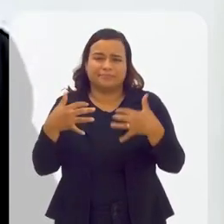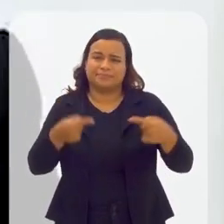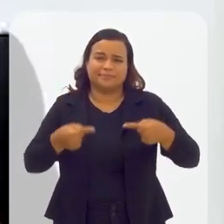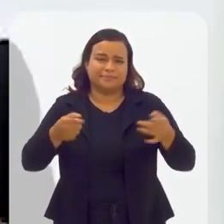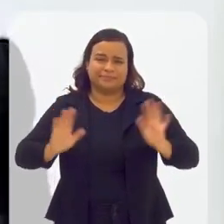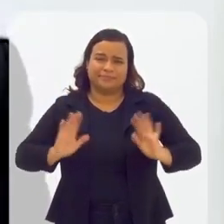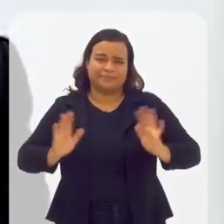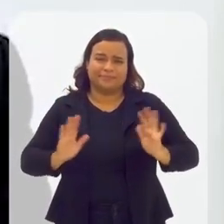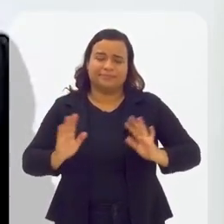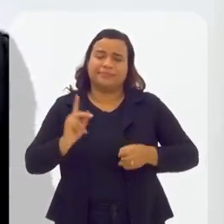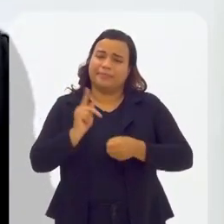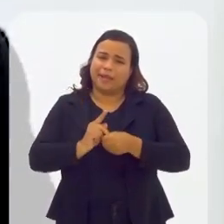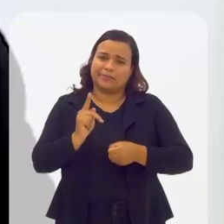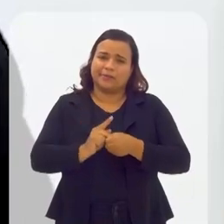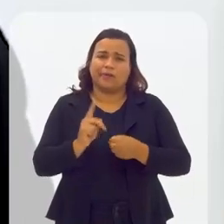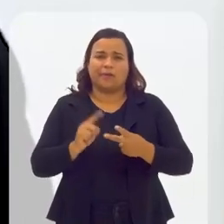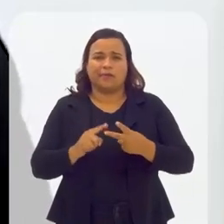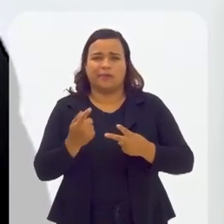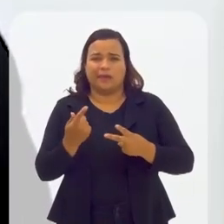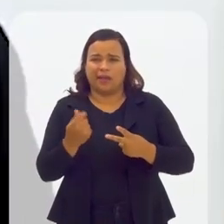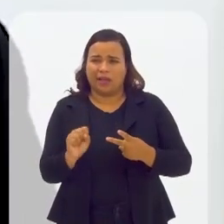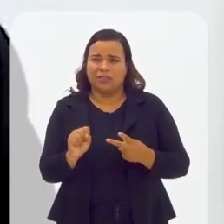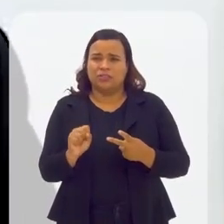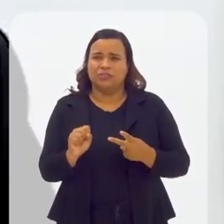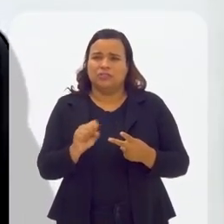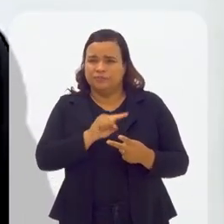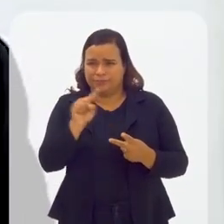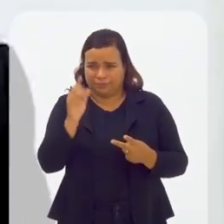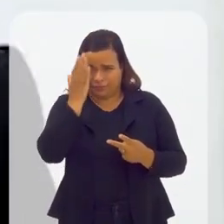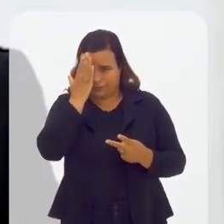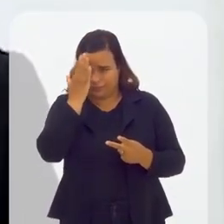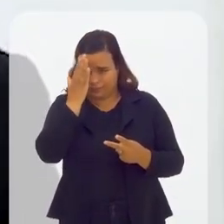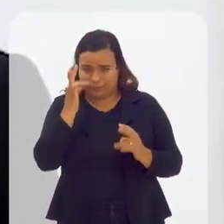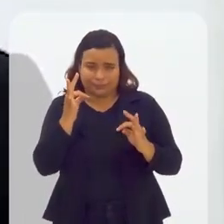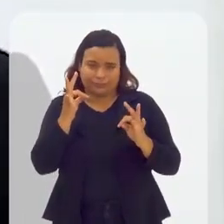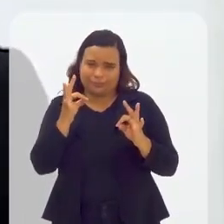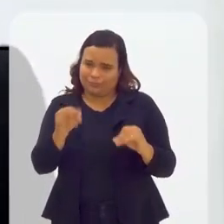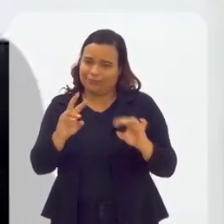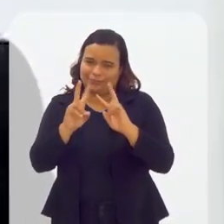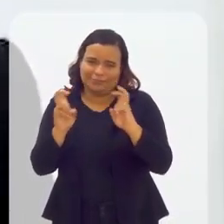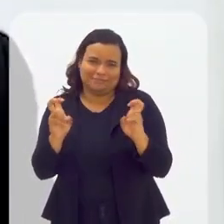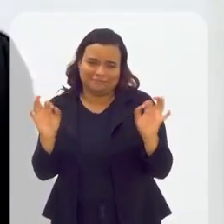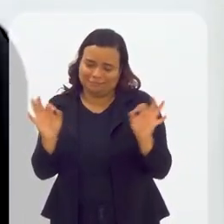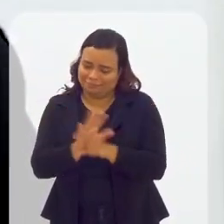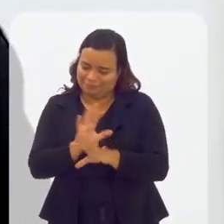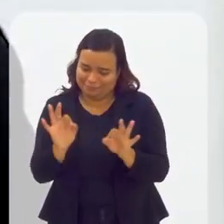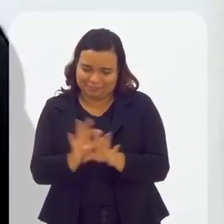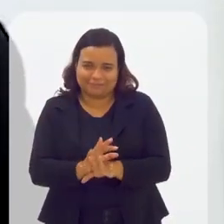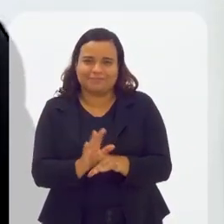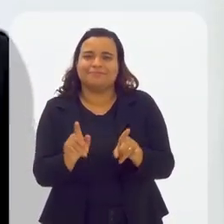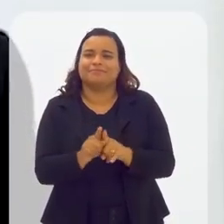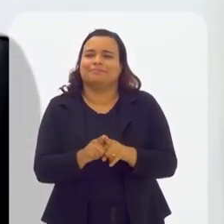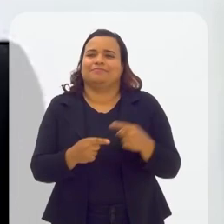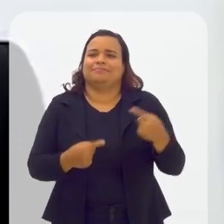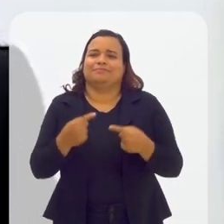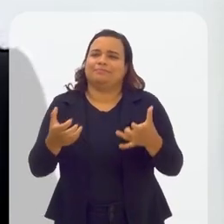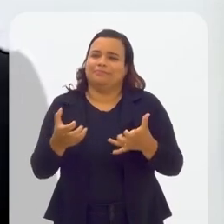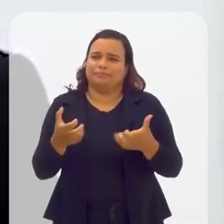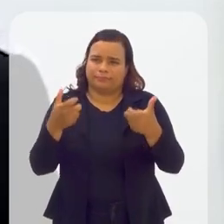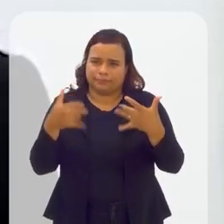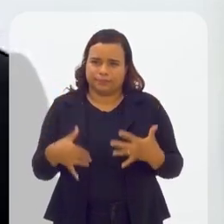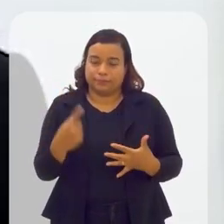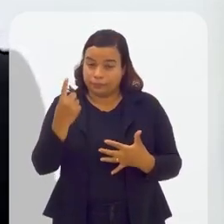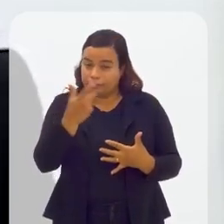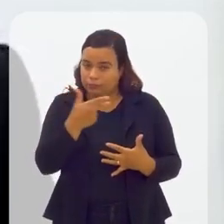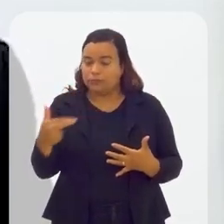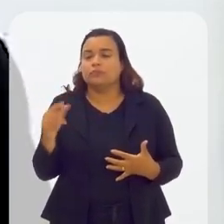Eu não vou nem discutir aqui petróleo e gás, vocês sabem tudo, tá? Mas eu quero discutir